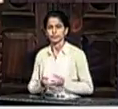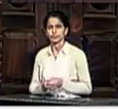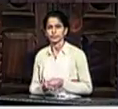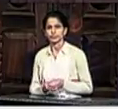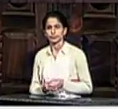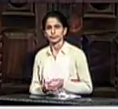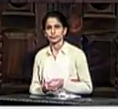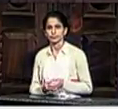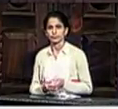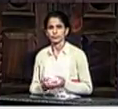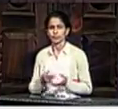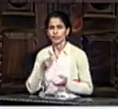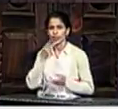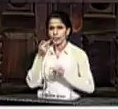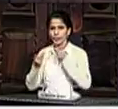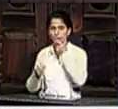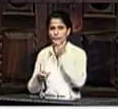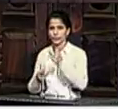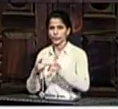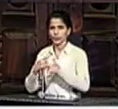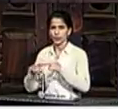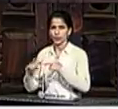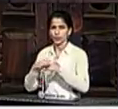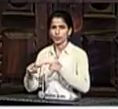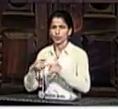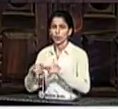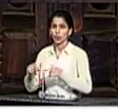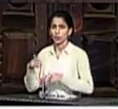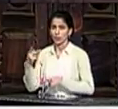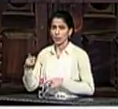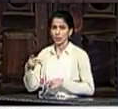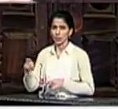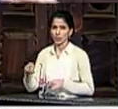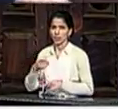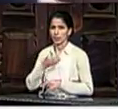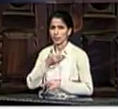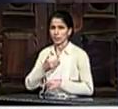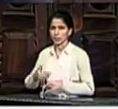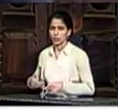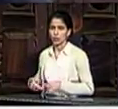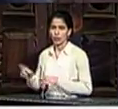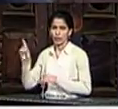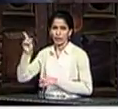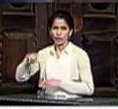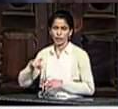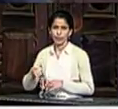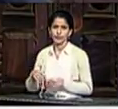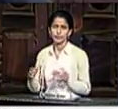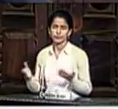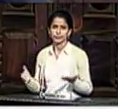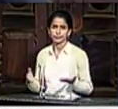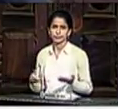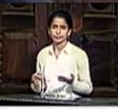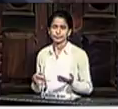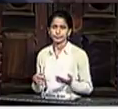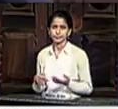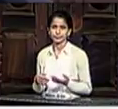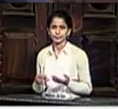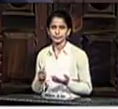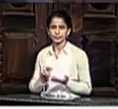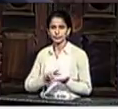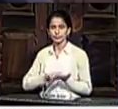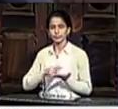Quando se fala que todo o problema do governo se traduz na questão